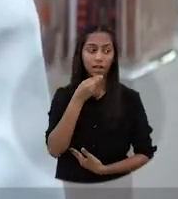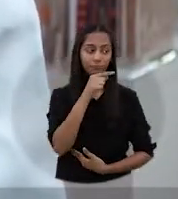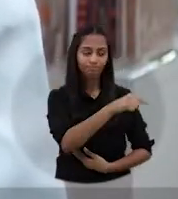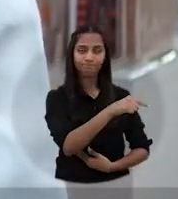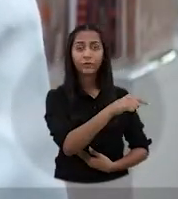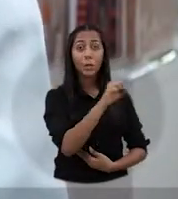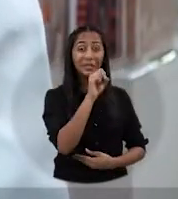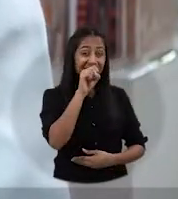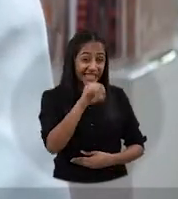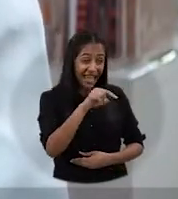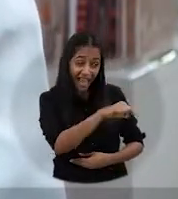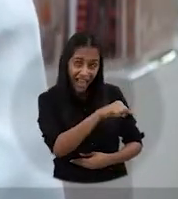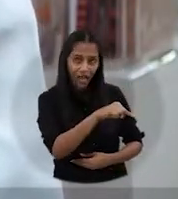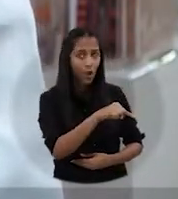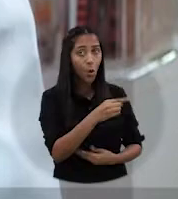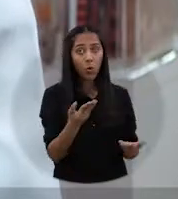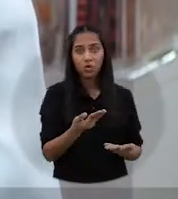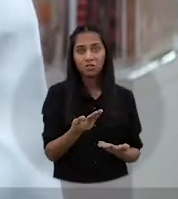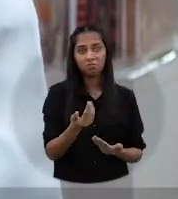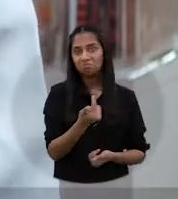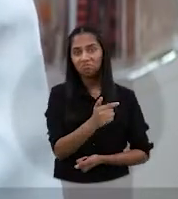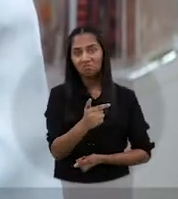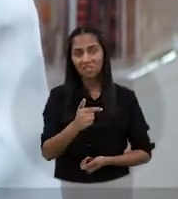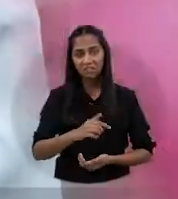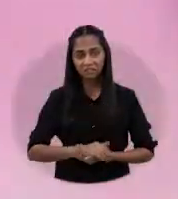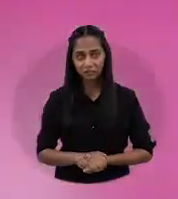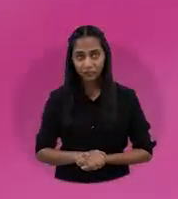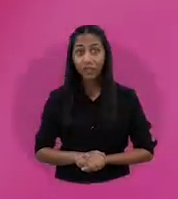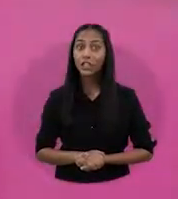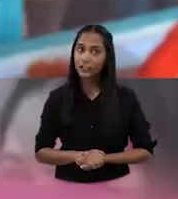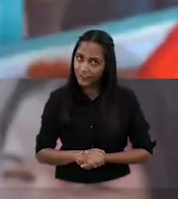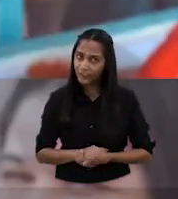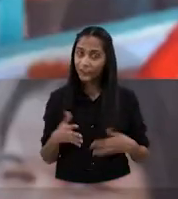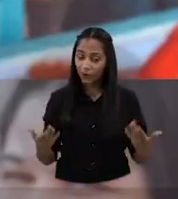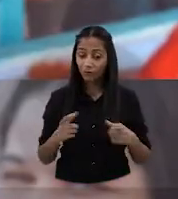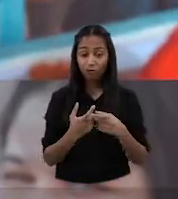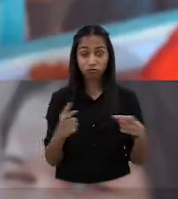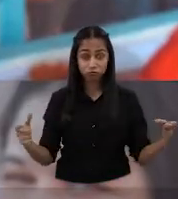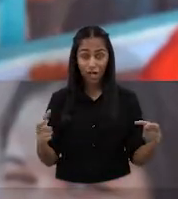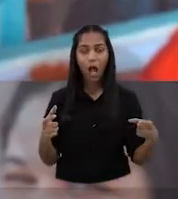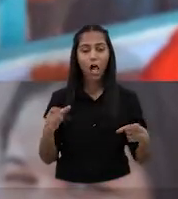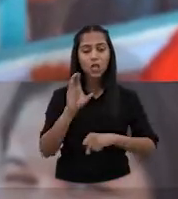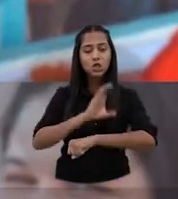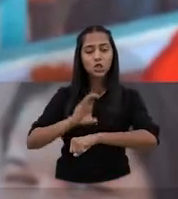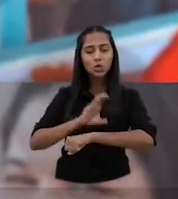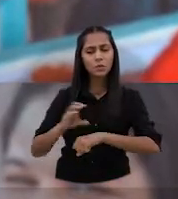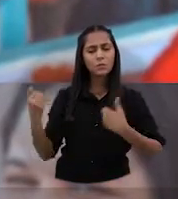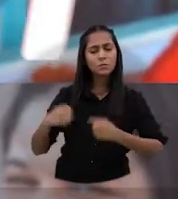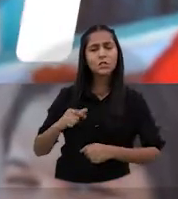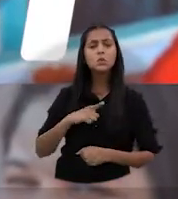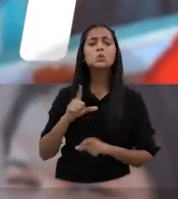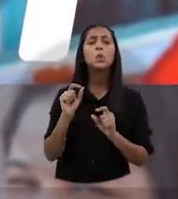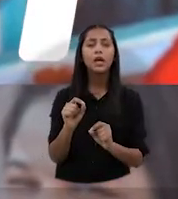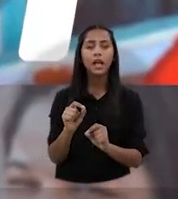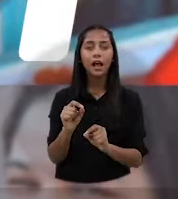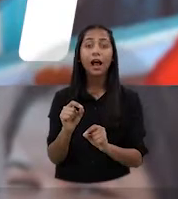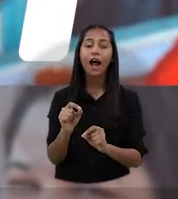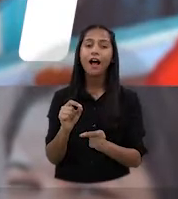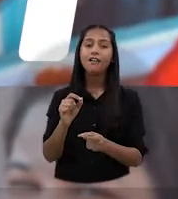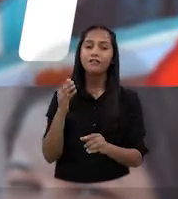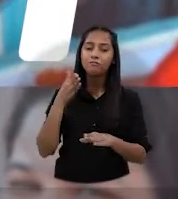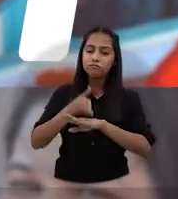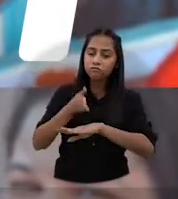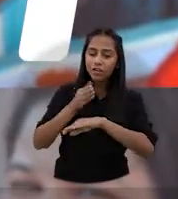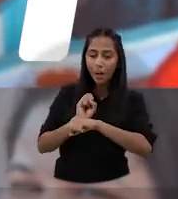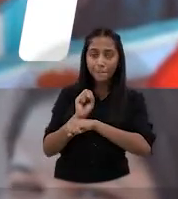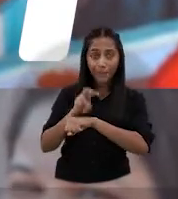deu, né? Porque se não fosse ela, eu não estaria onde eu estou. Vamos ampliar a oferta de cursos que possibilitem a inserção